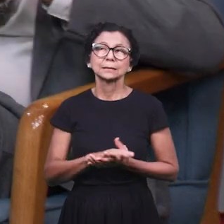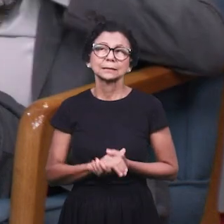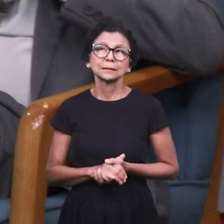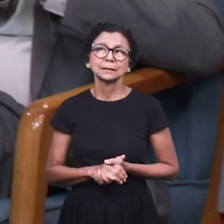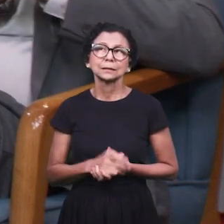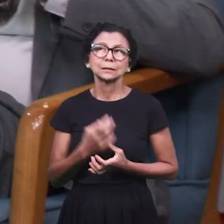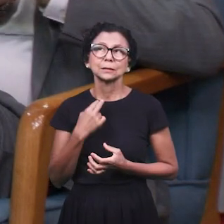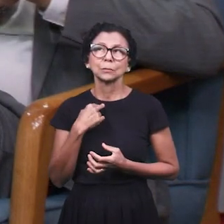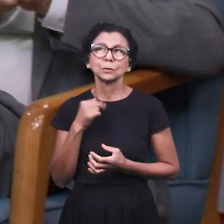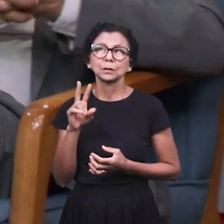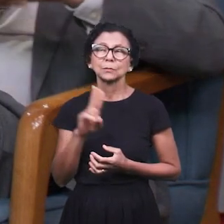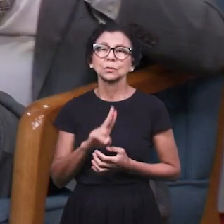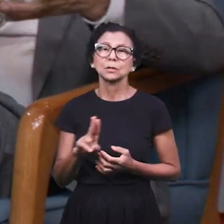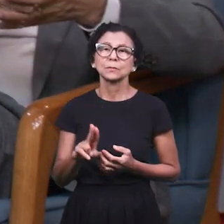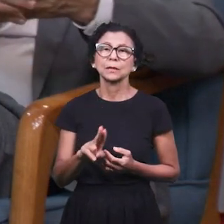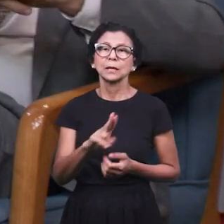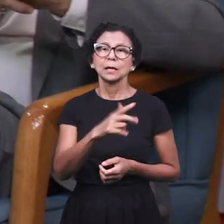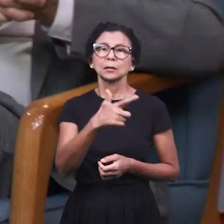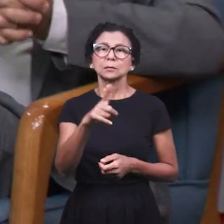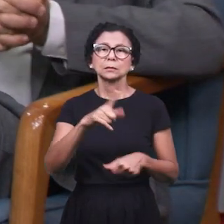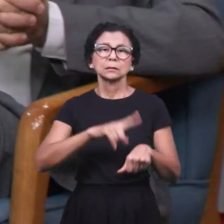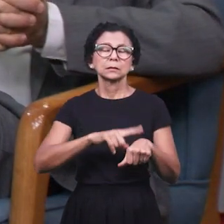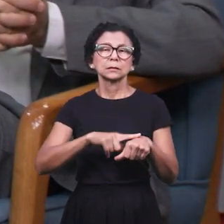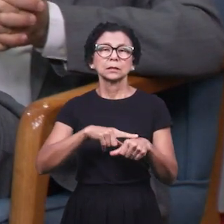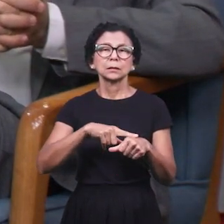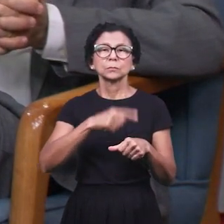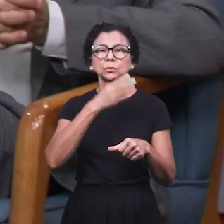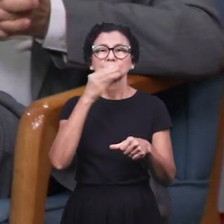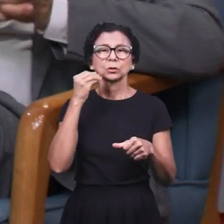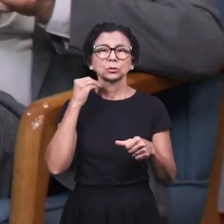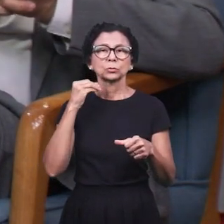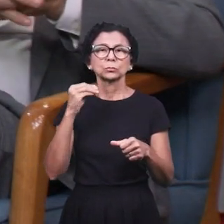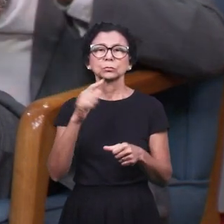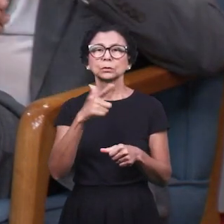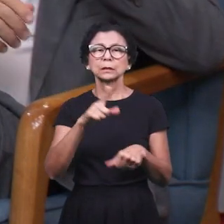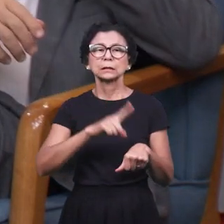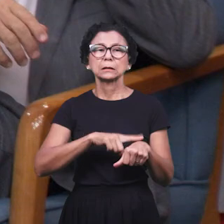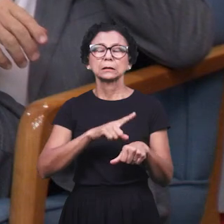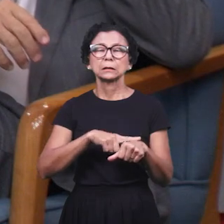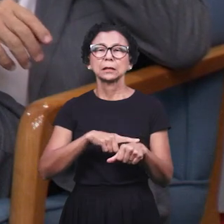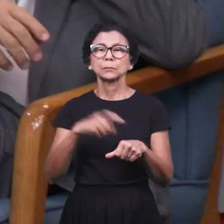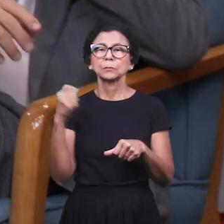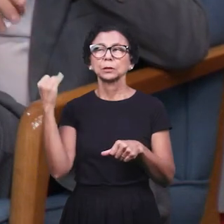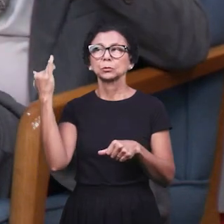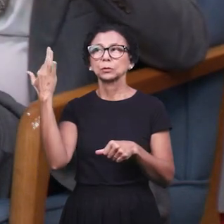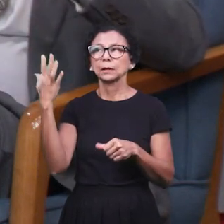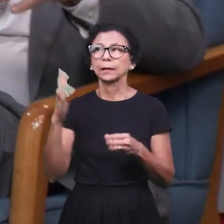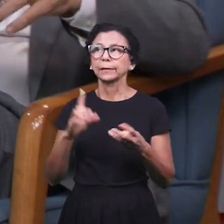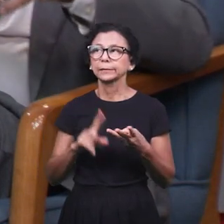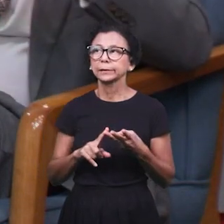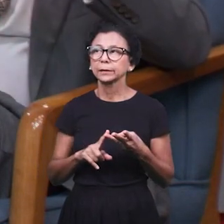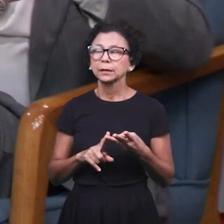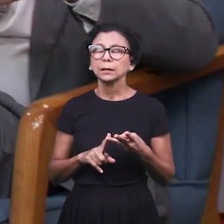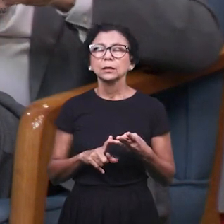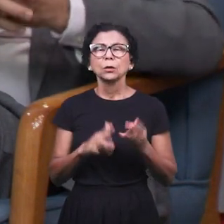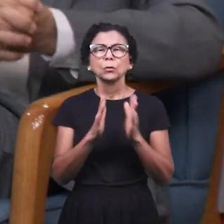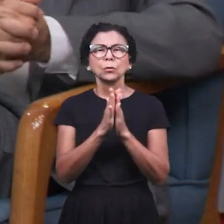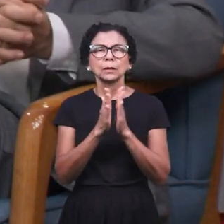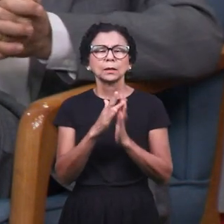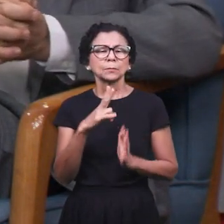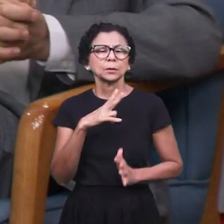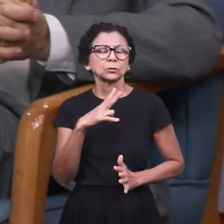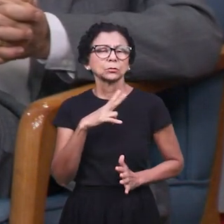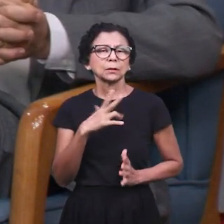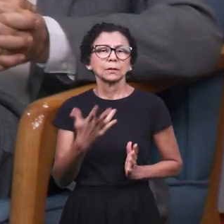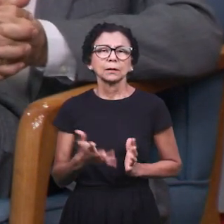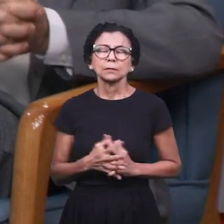fazer um jejum, não há tempo de fazer uma madrugada, não há tempo de você chegar em casa, entrar dentro do quarto, fazer um período de